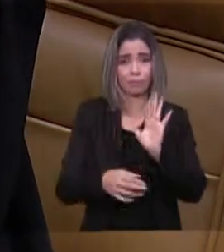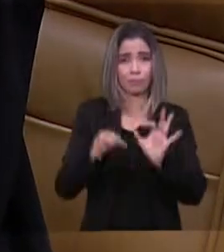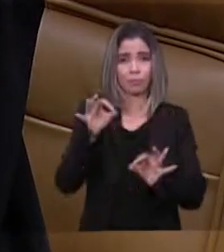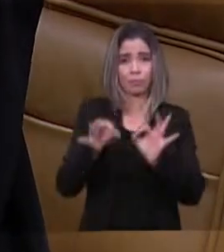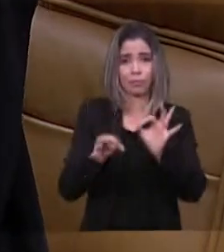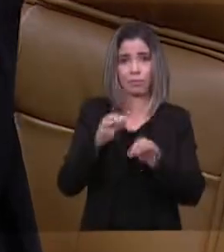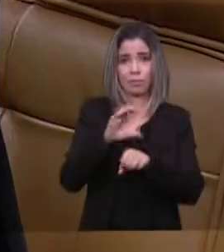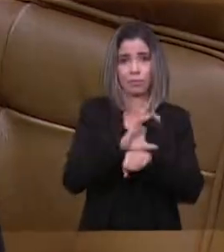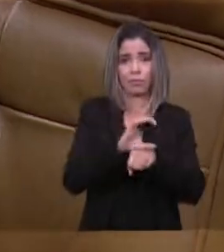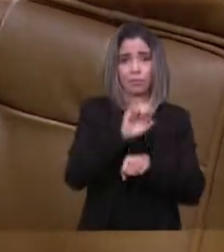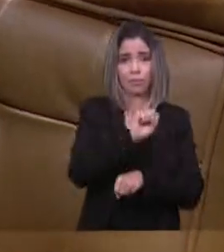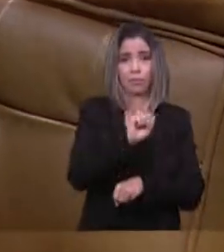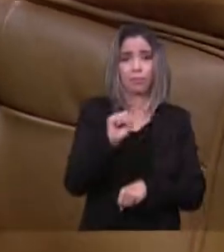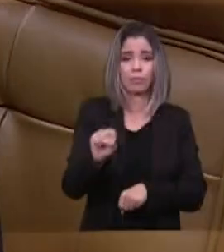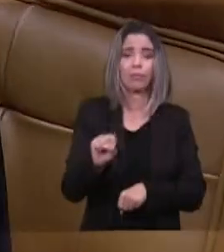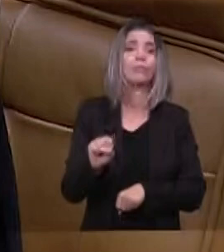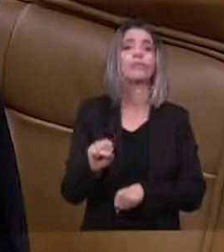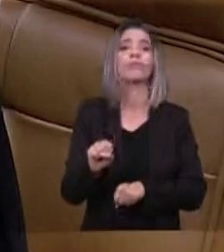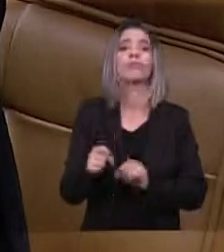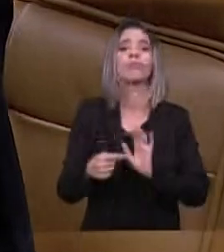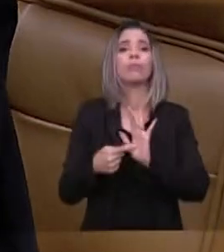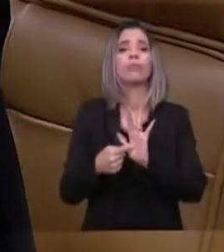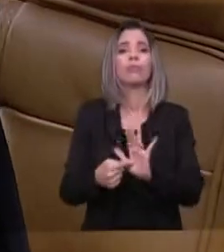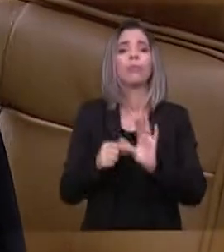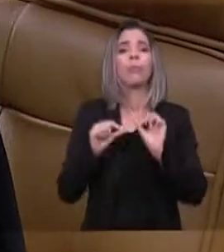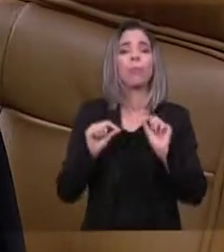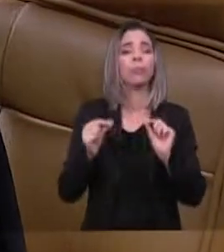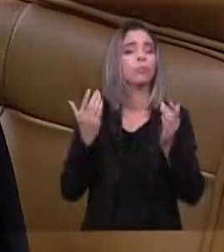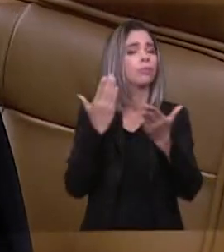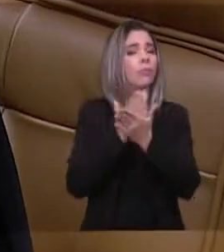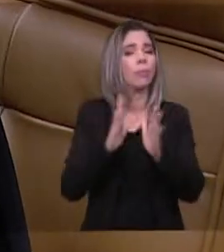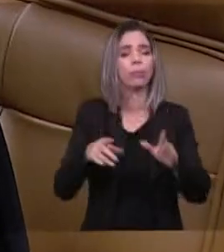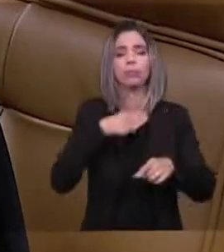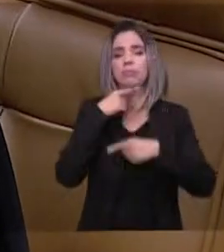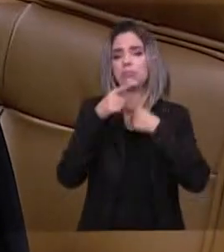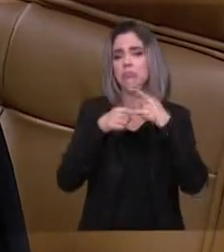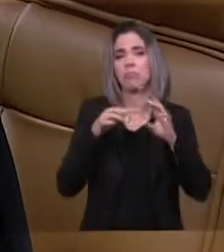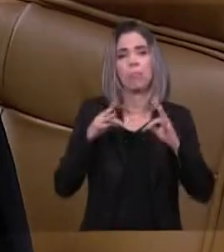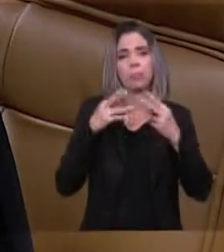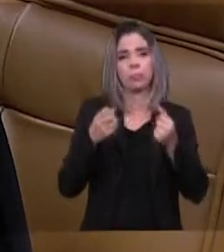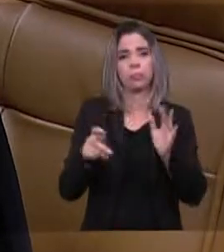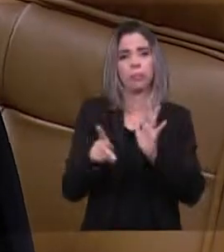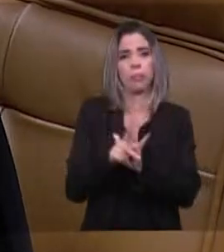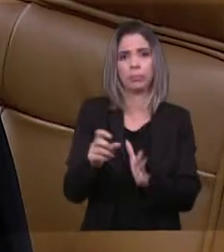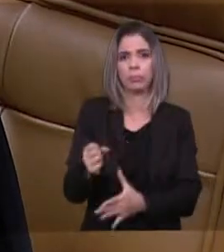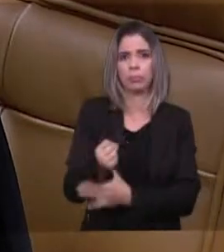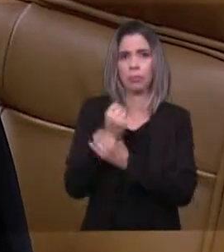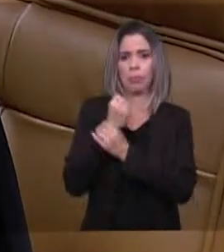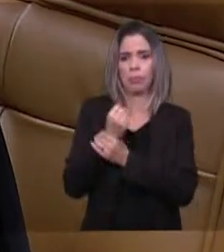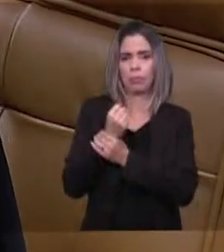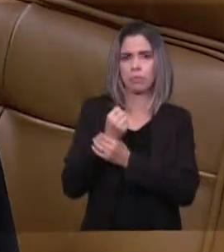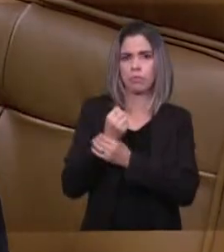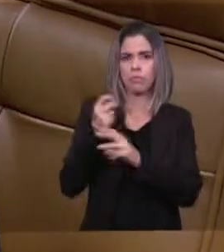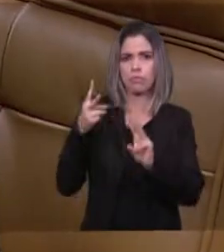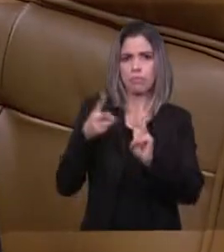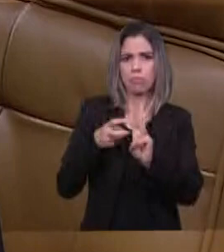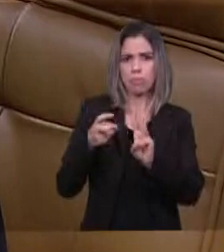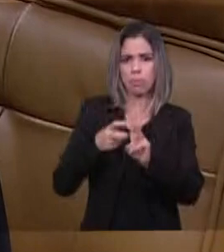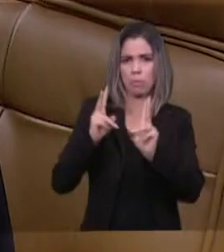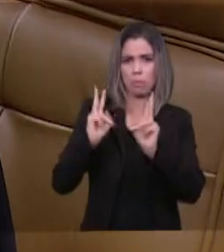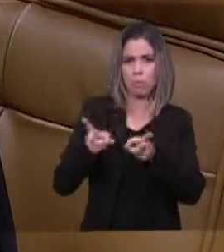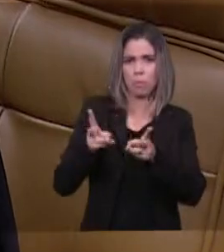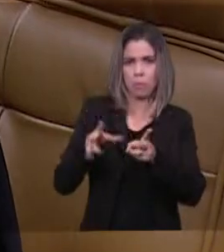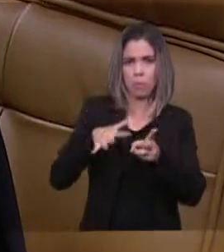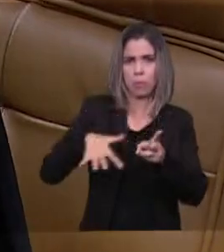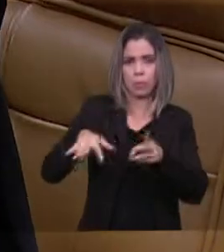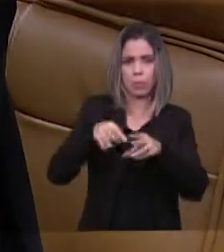Constituição de 88 solapa qualquer dúvida no sentido de que a garantia da permanência dos povos indígenas nas